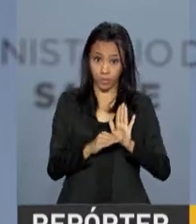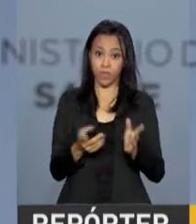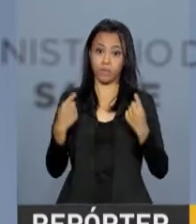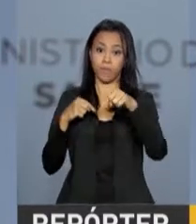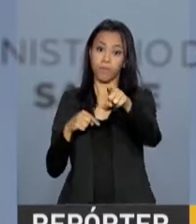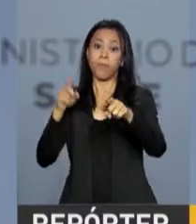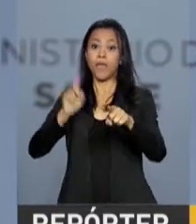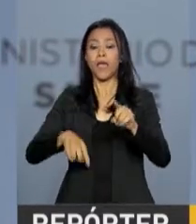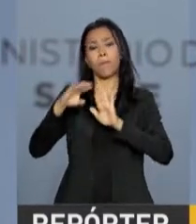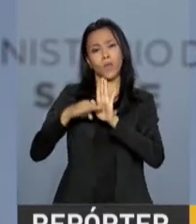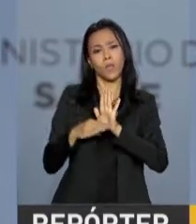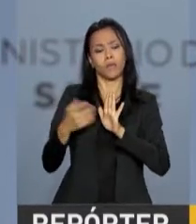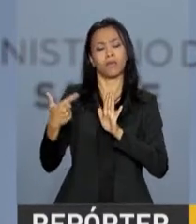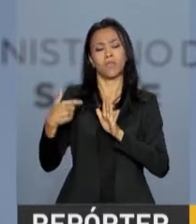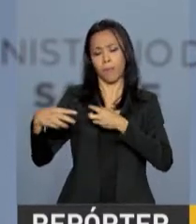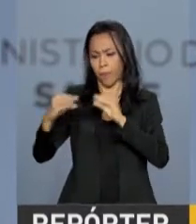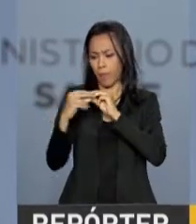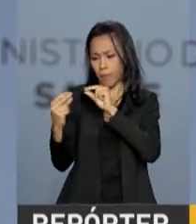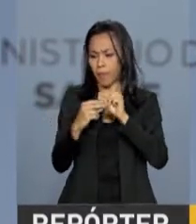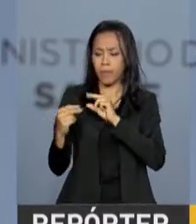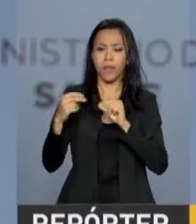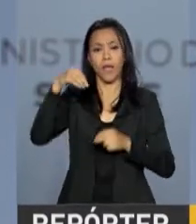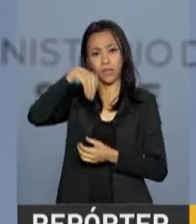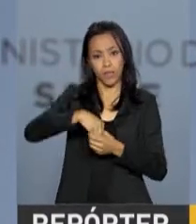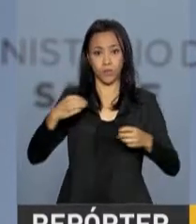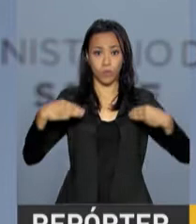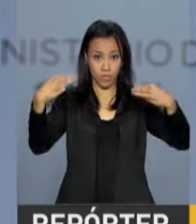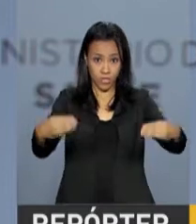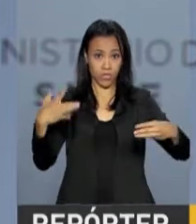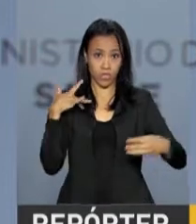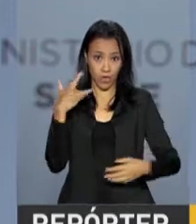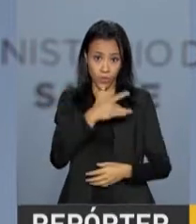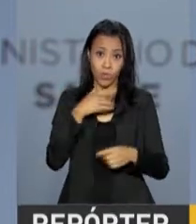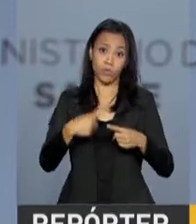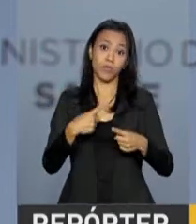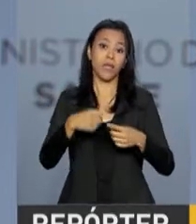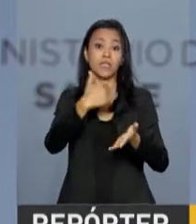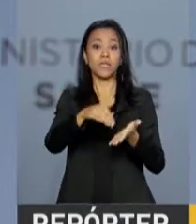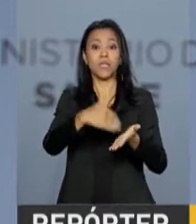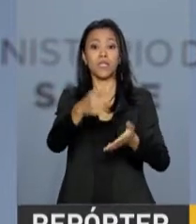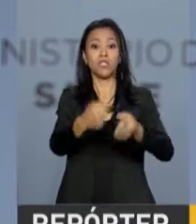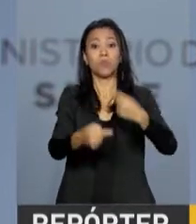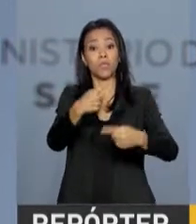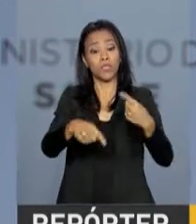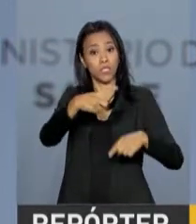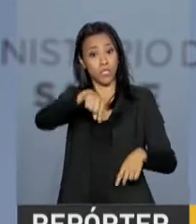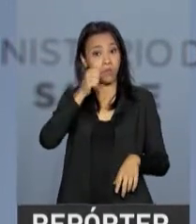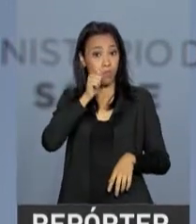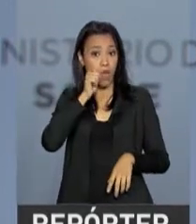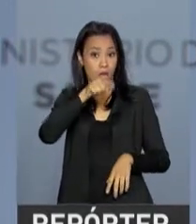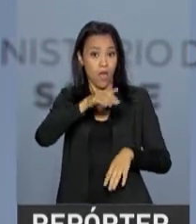aqui com a equipe do ministério assim complementam porque a secretaria de política para as mulheres ela tem o papel de coordenar